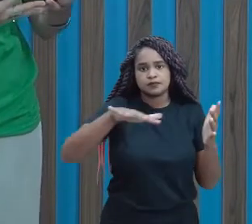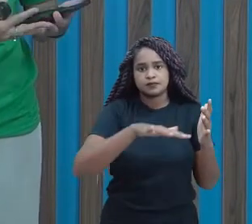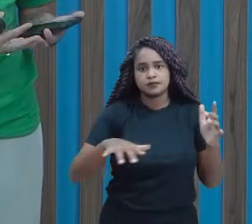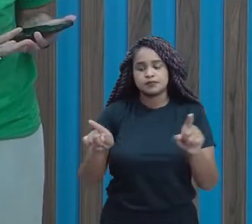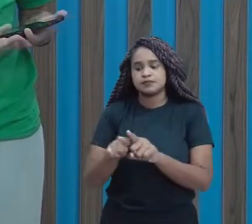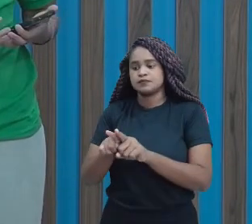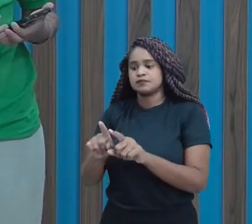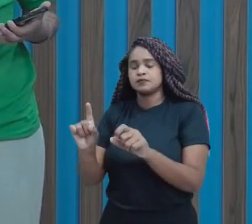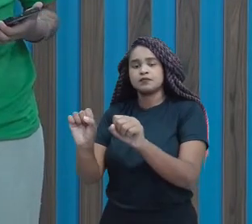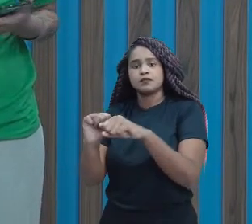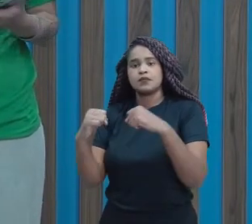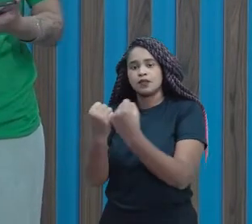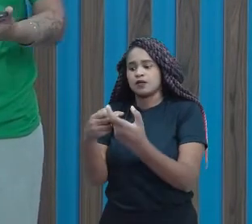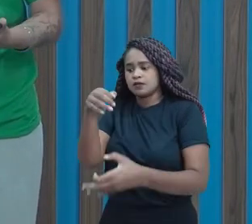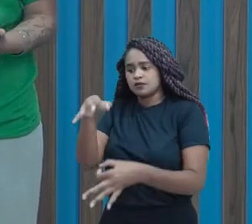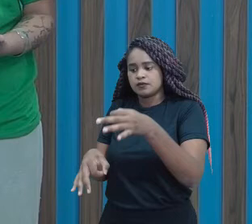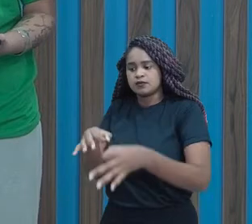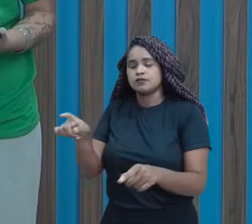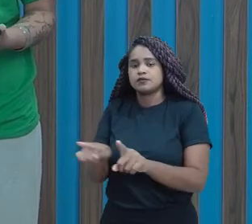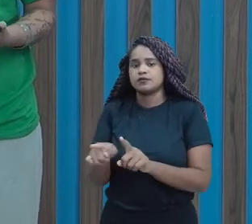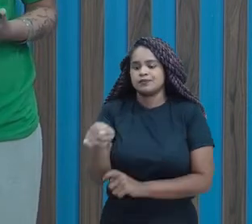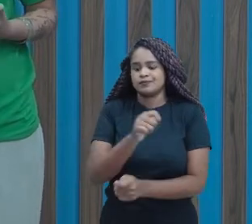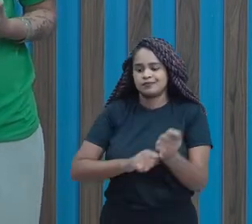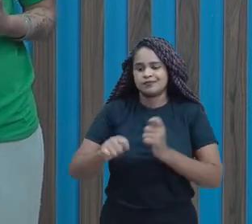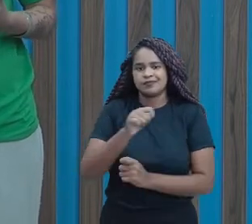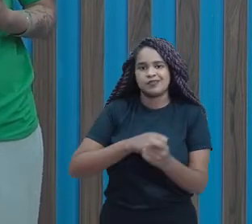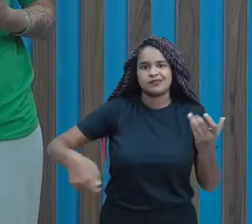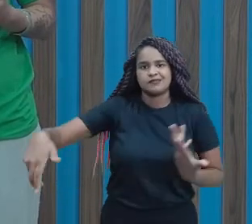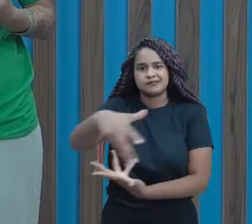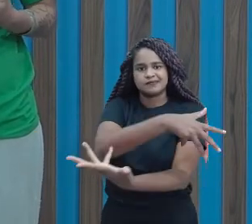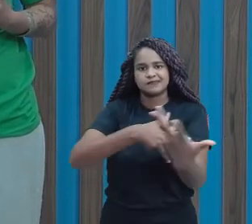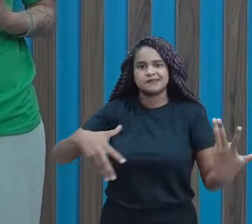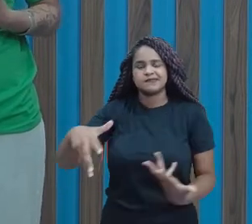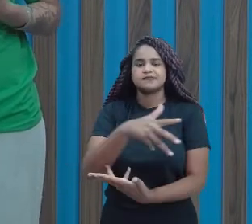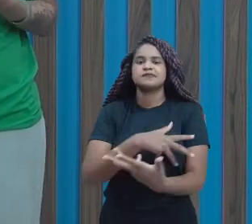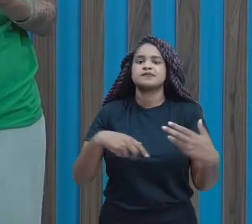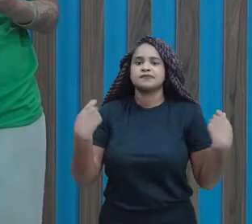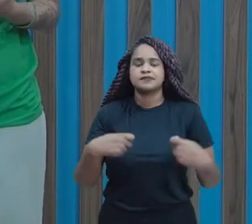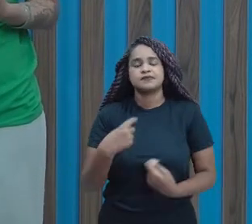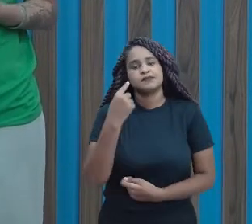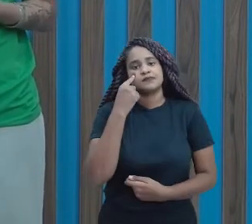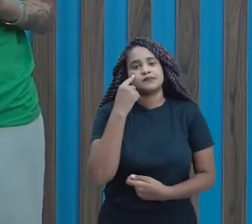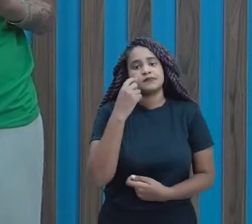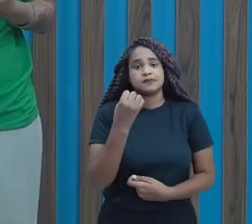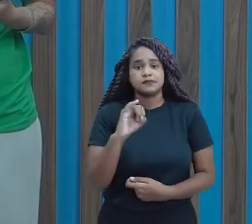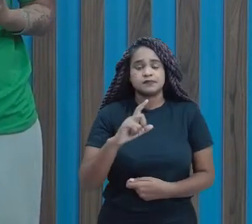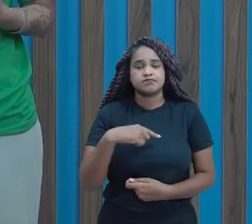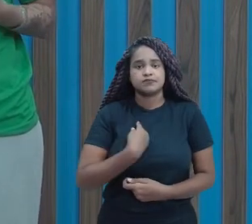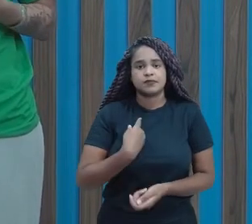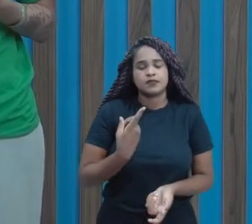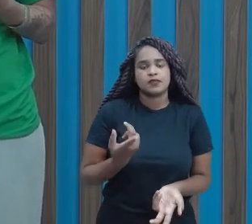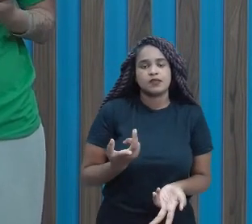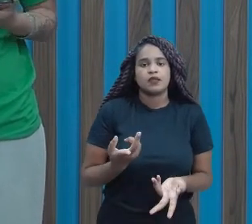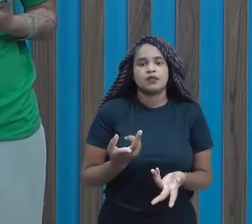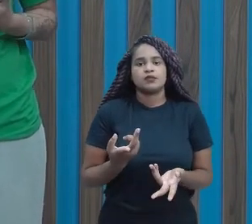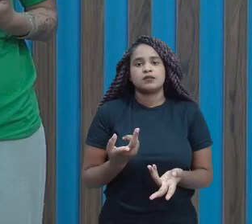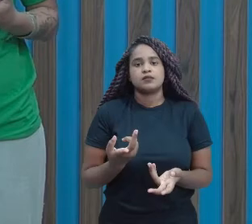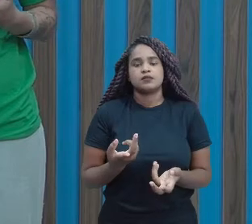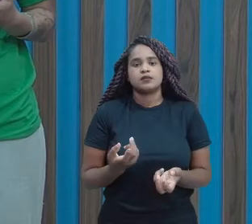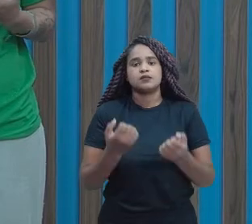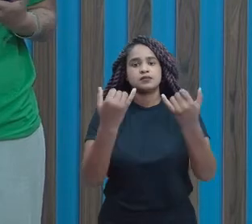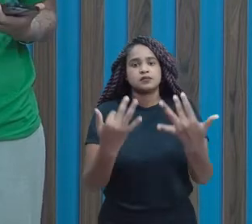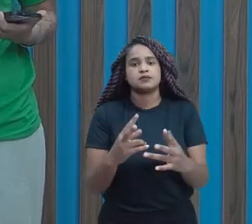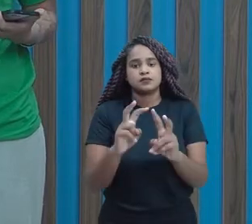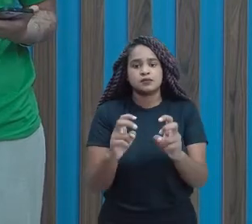de justiça social e questão econômica, do crescimento econômico. Então, quando a gente está falando, né, dessas questões,